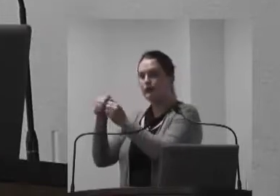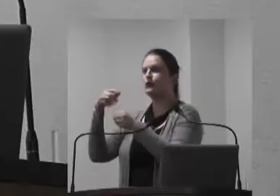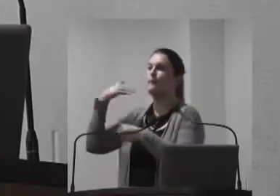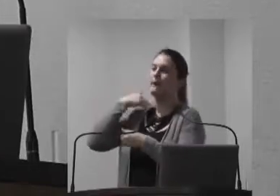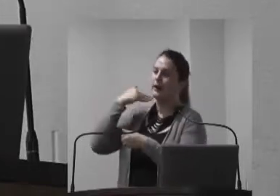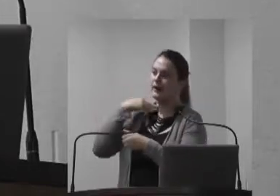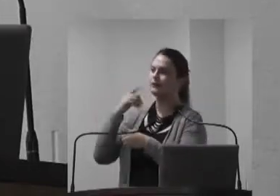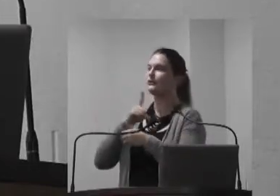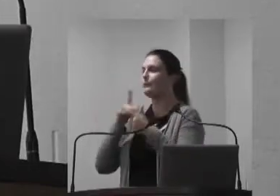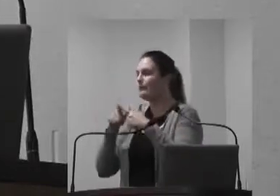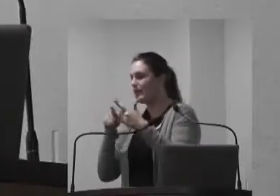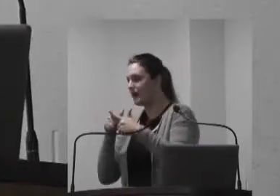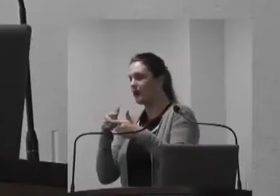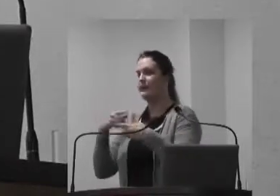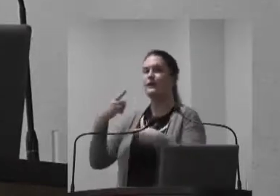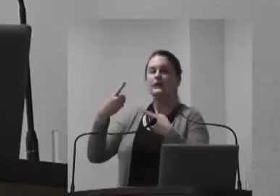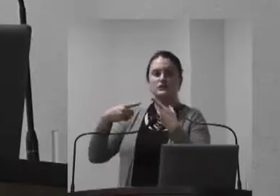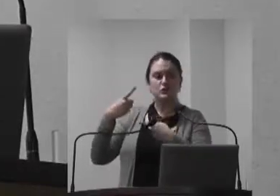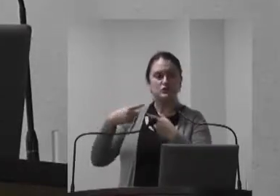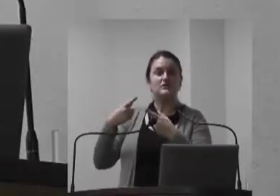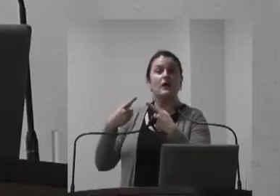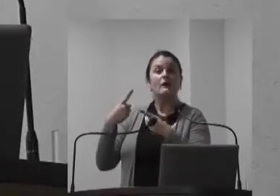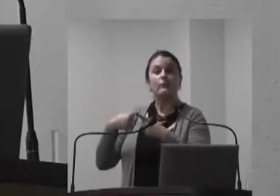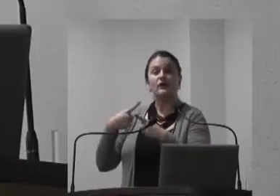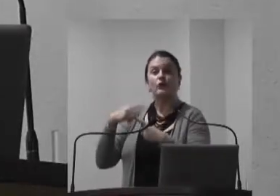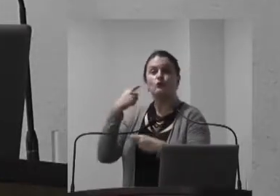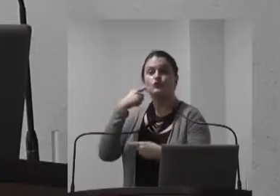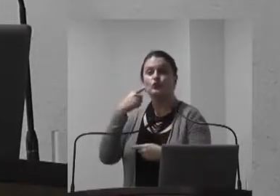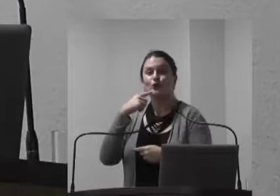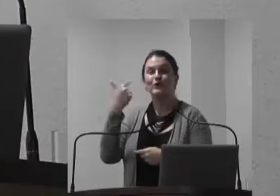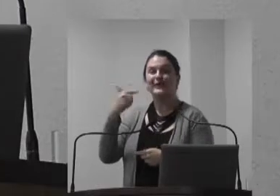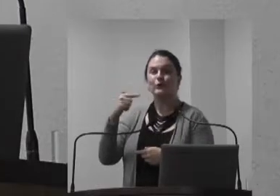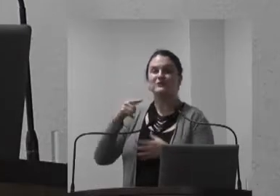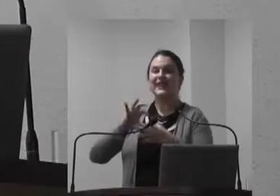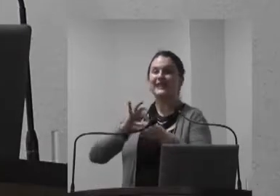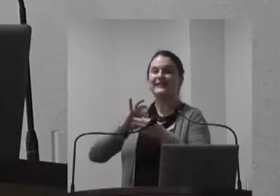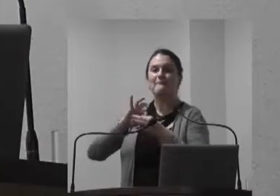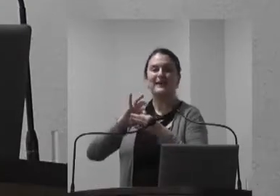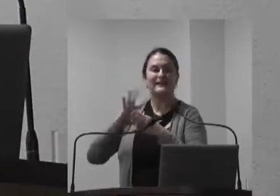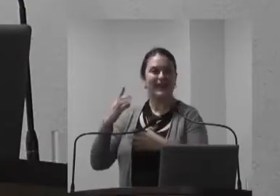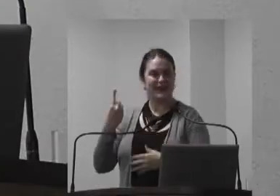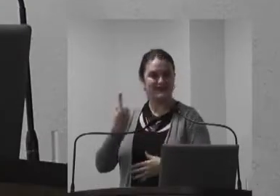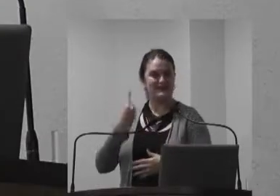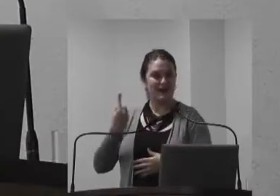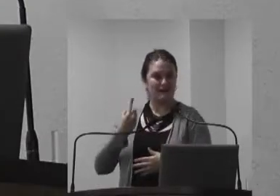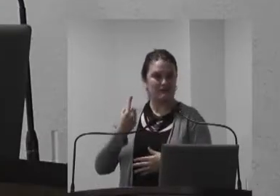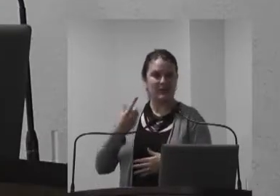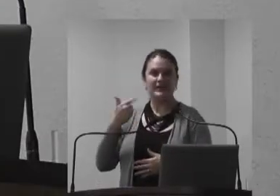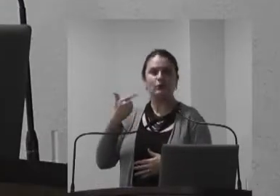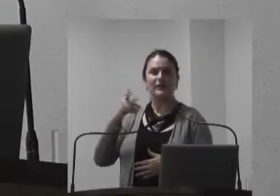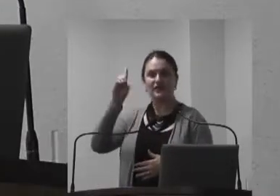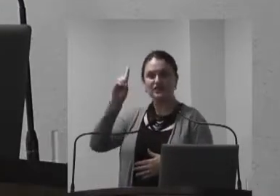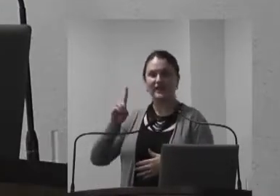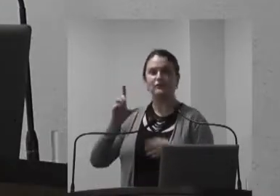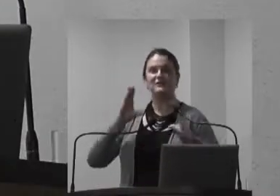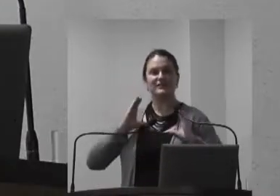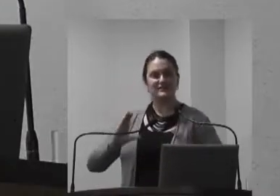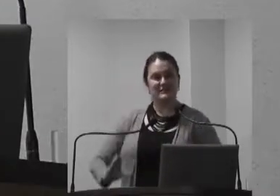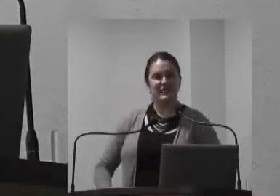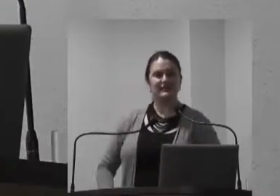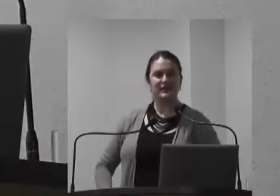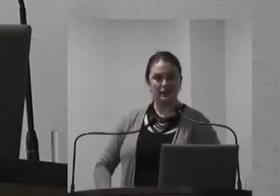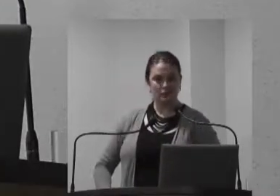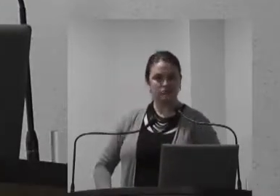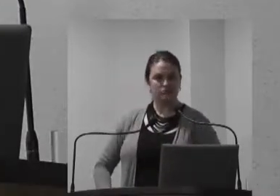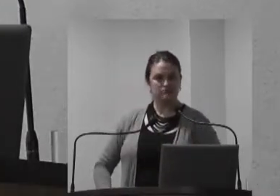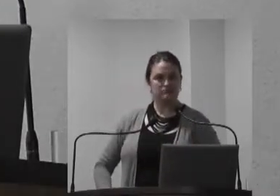Venha junto comigo no banco, tenho problema. Discussões, porque o surdo não tem independência, ele não tem direito de